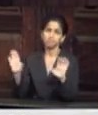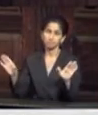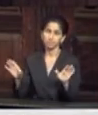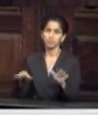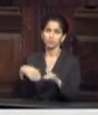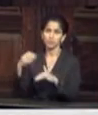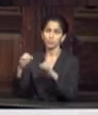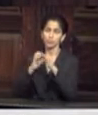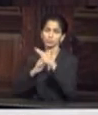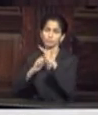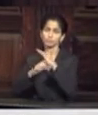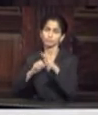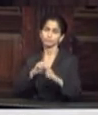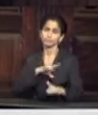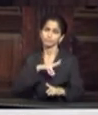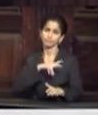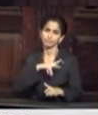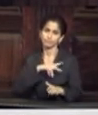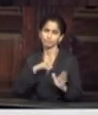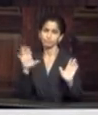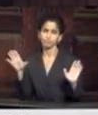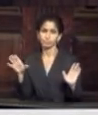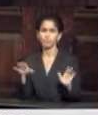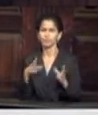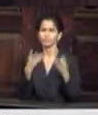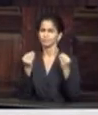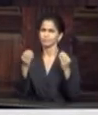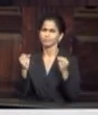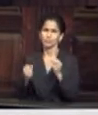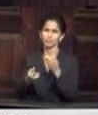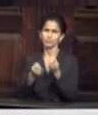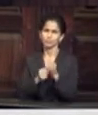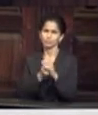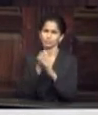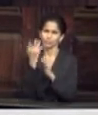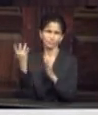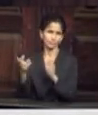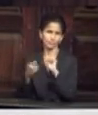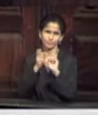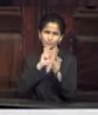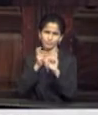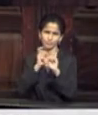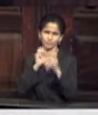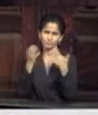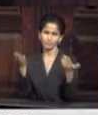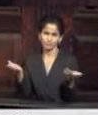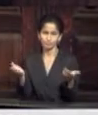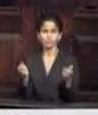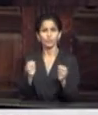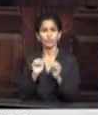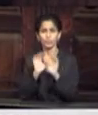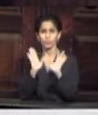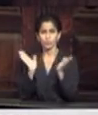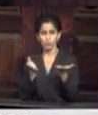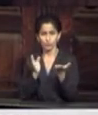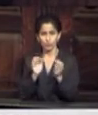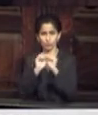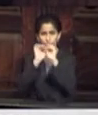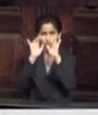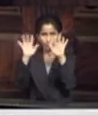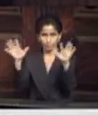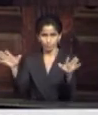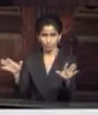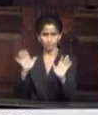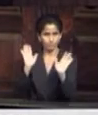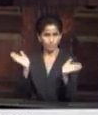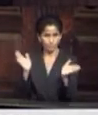privadas para os consumidores. Portanto, ainda há muita coisa a ser discutida, embora a reversão da decisão das ações,